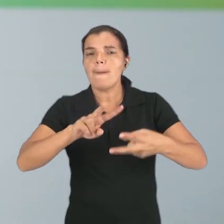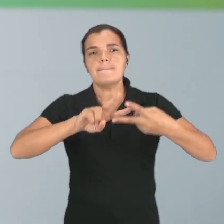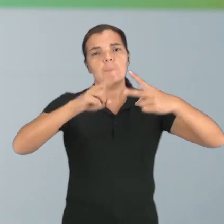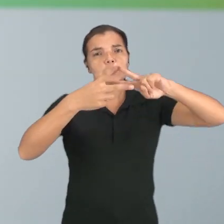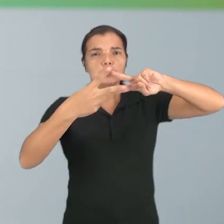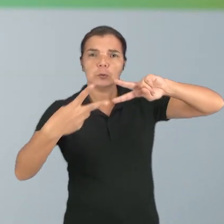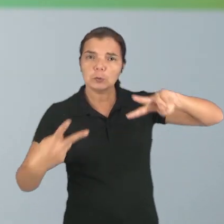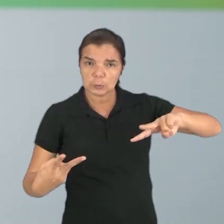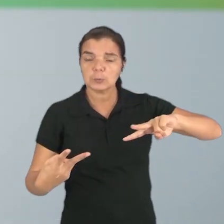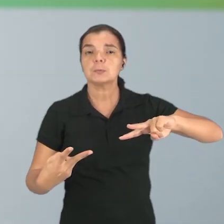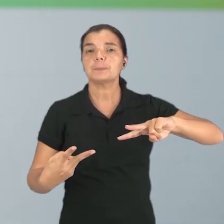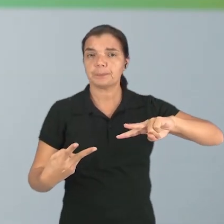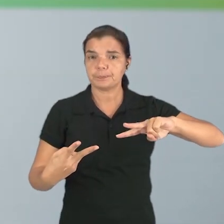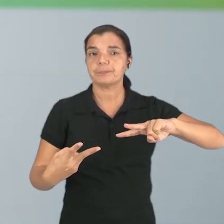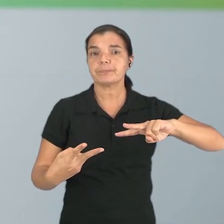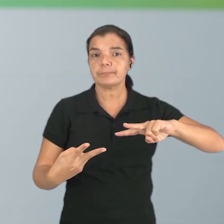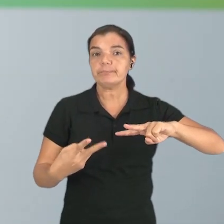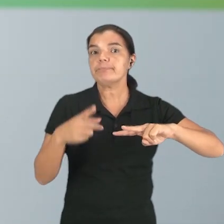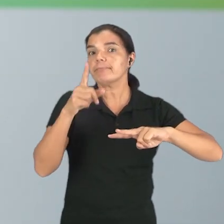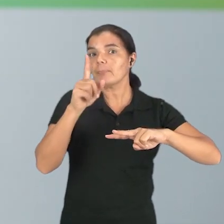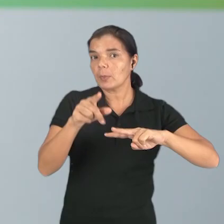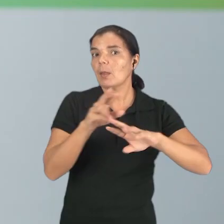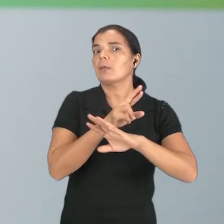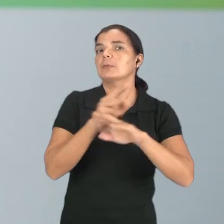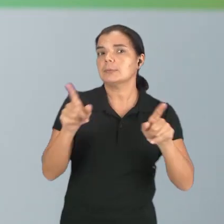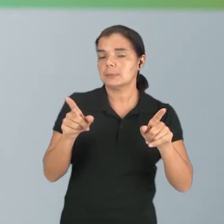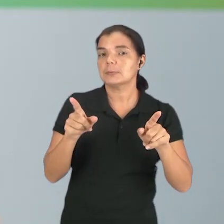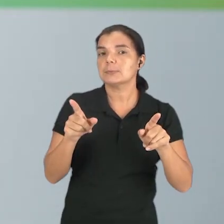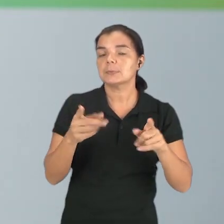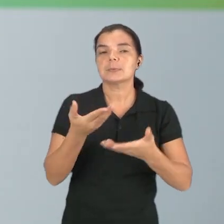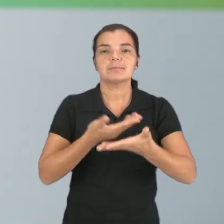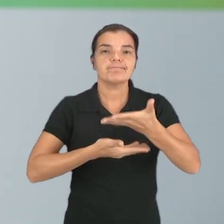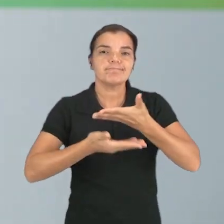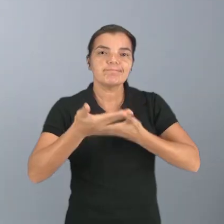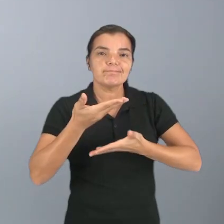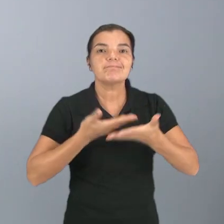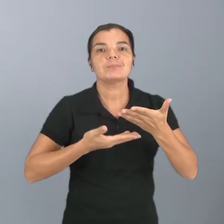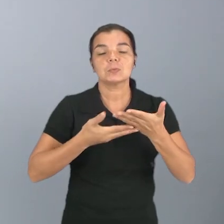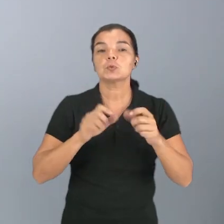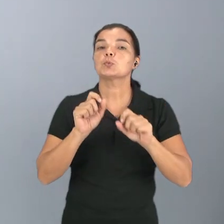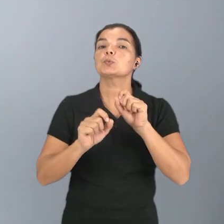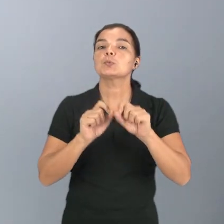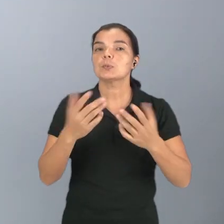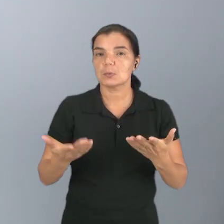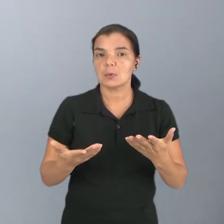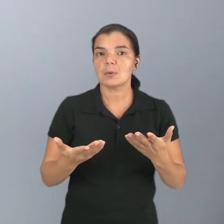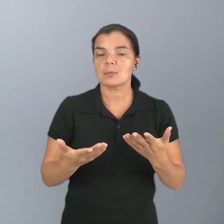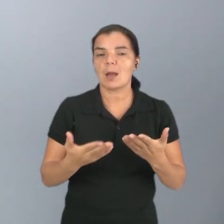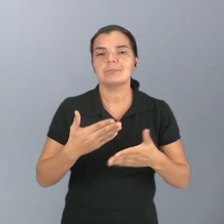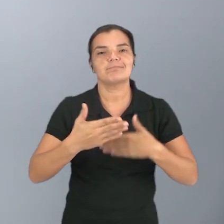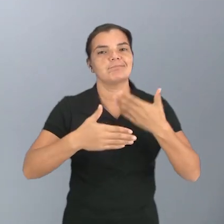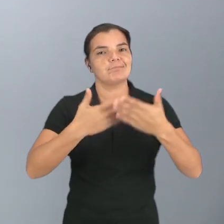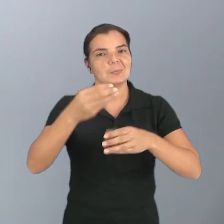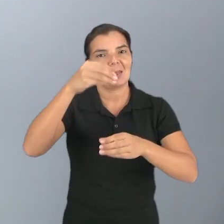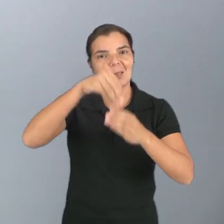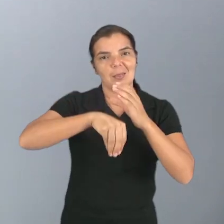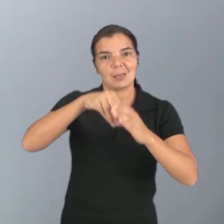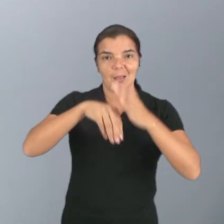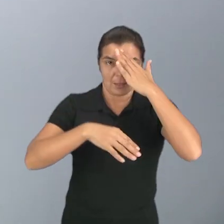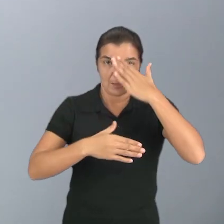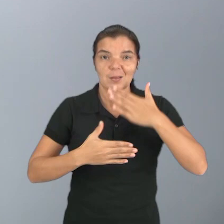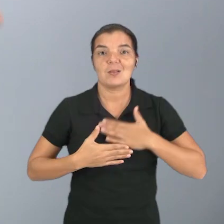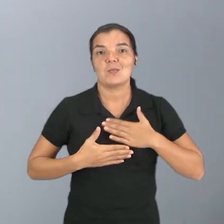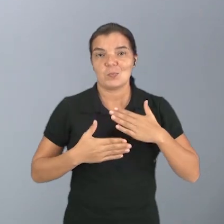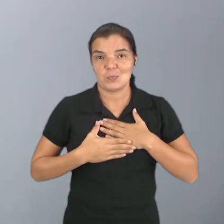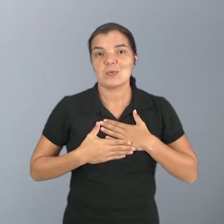DNA, o mesmo material genético, essas diferenças vão estar relacionadas com a função que está desempenhando dentro do meu corpo,